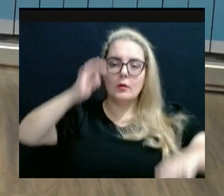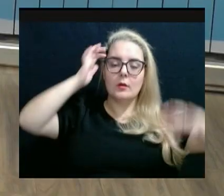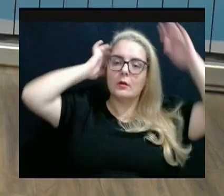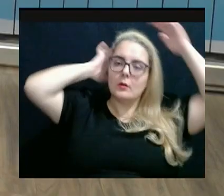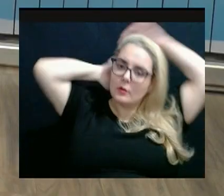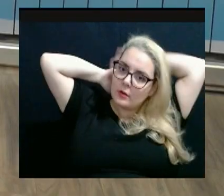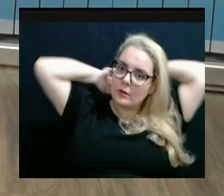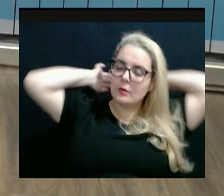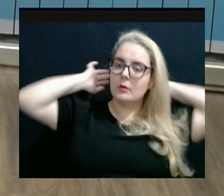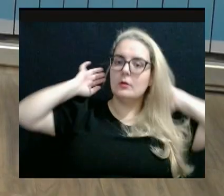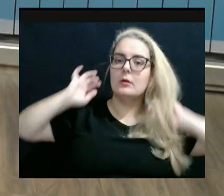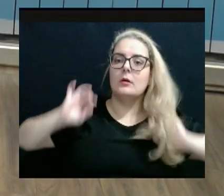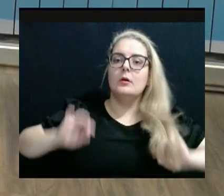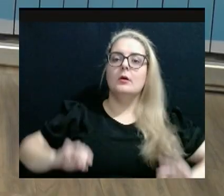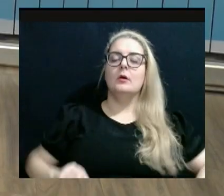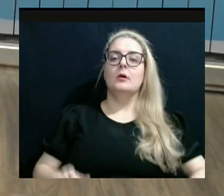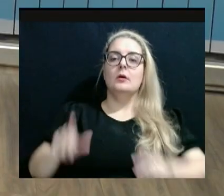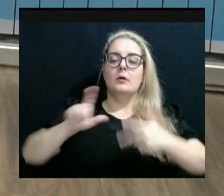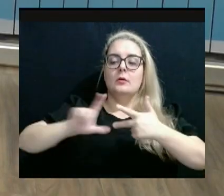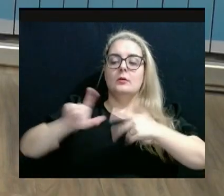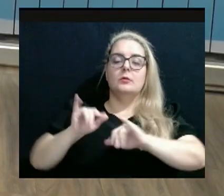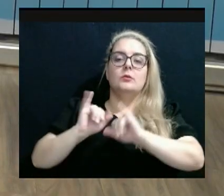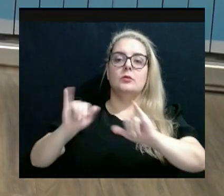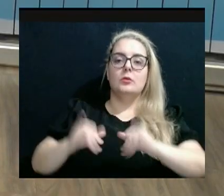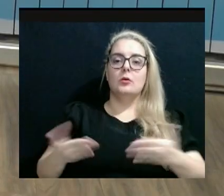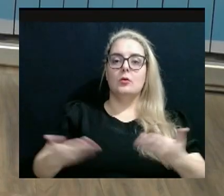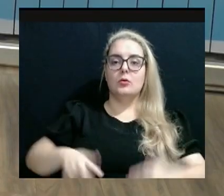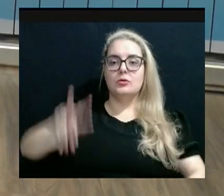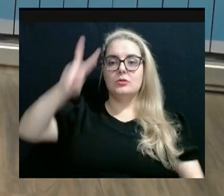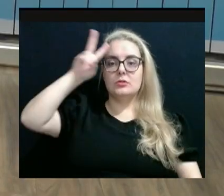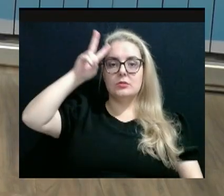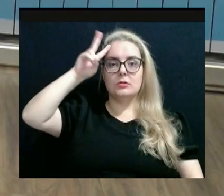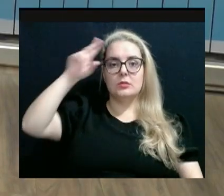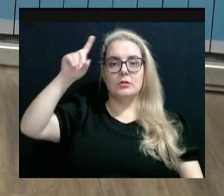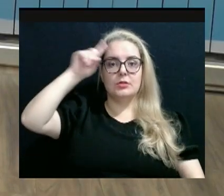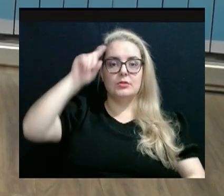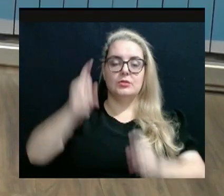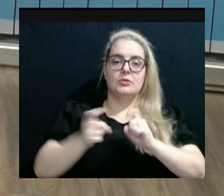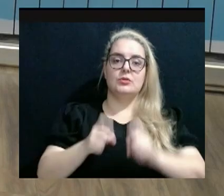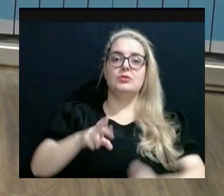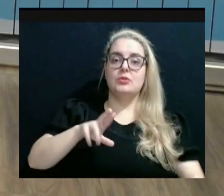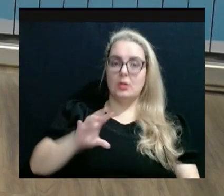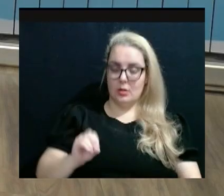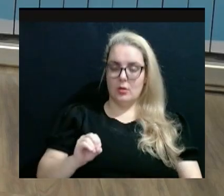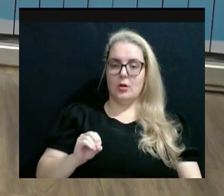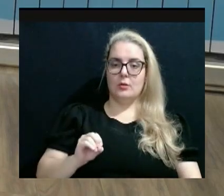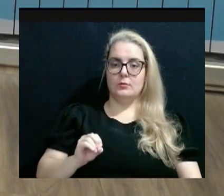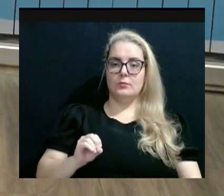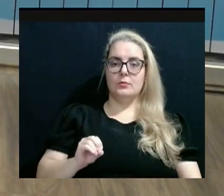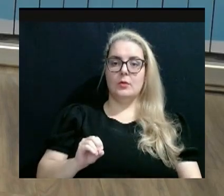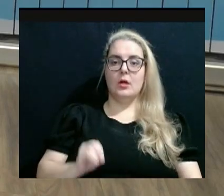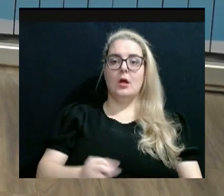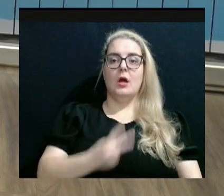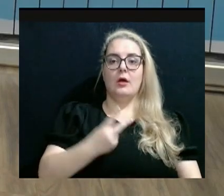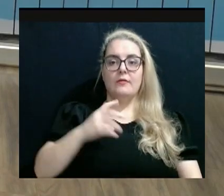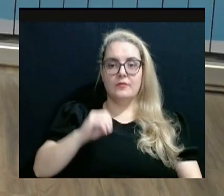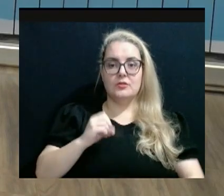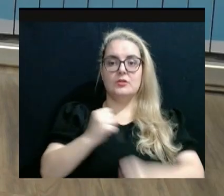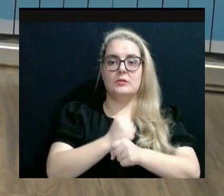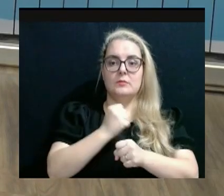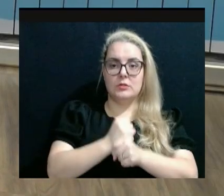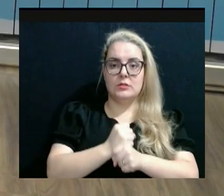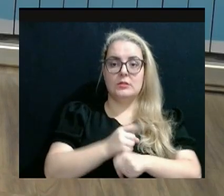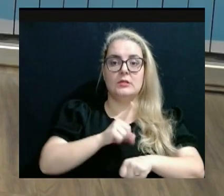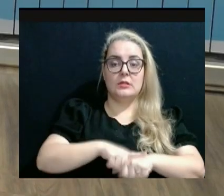do Legislativo, porque hoje é segunda-feira, é dia de reunião ordinária, a 20ª do ano. A partir das 6 horas